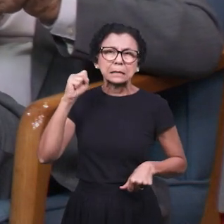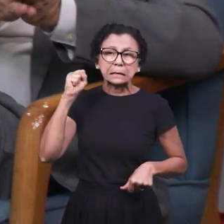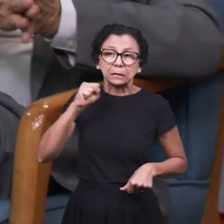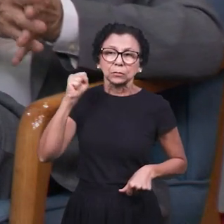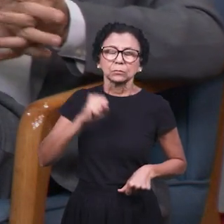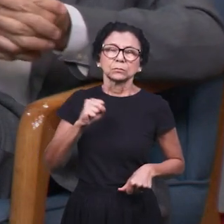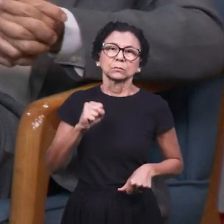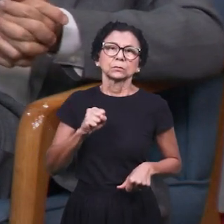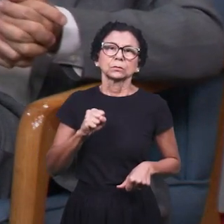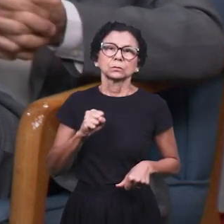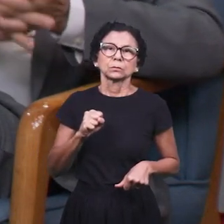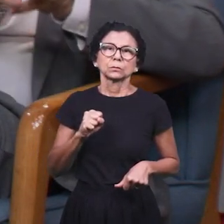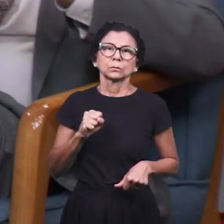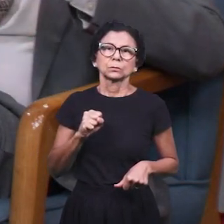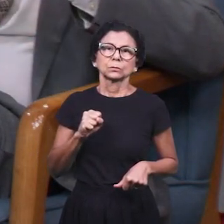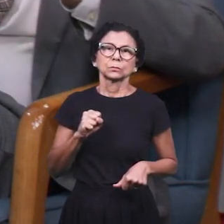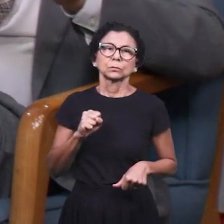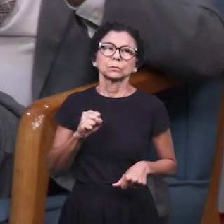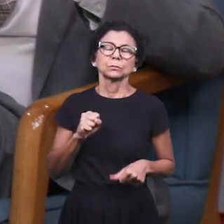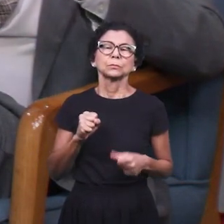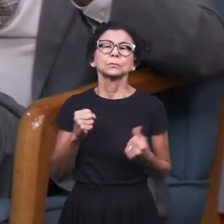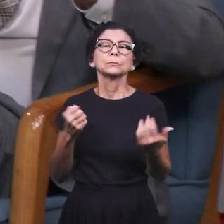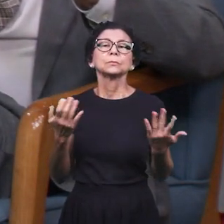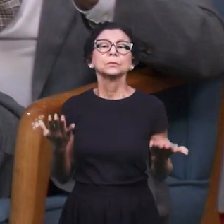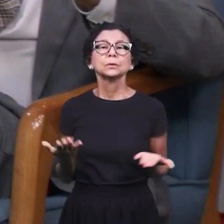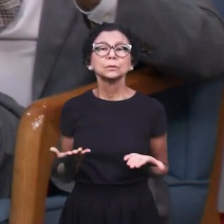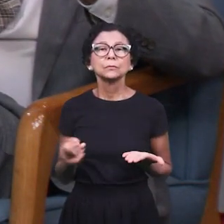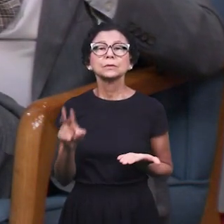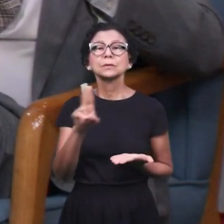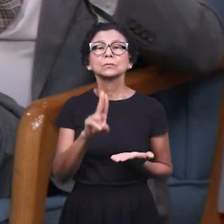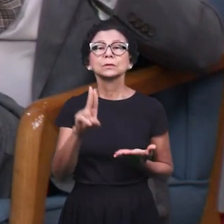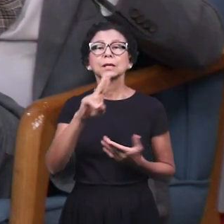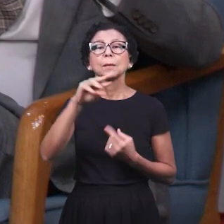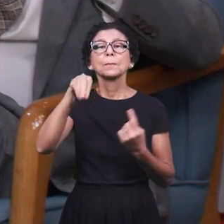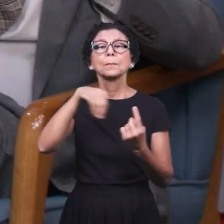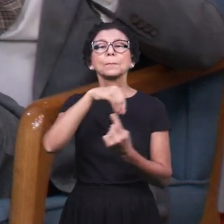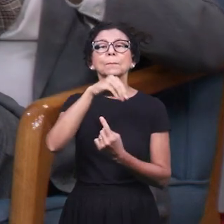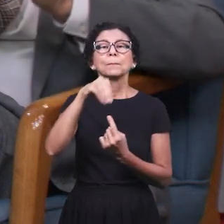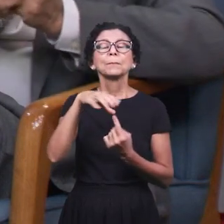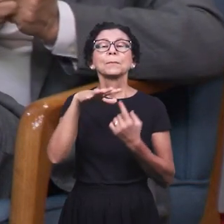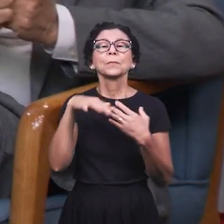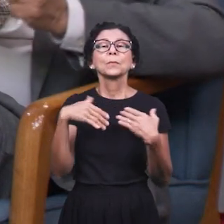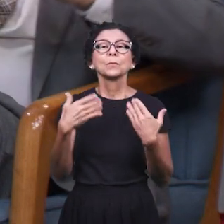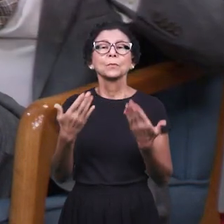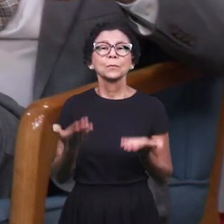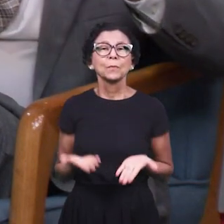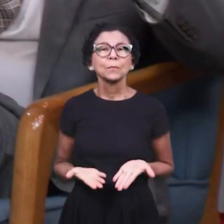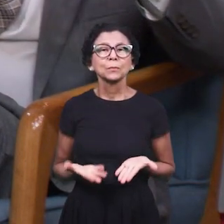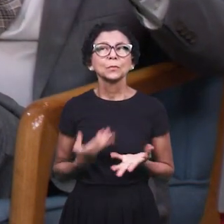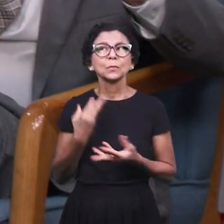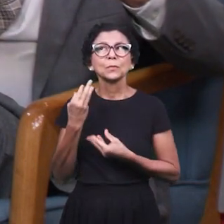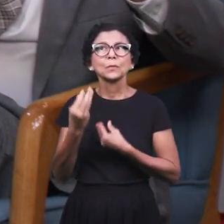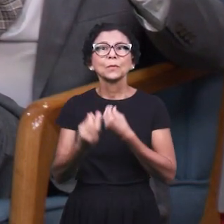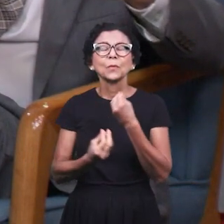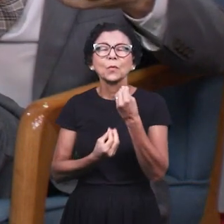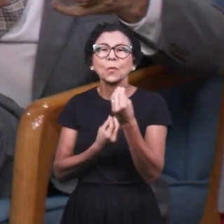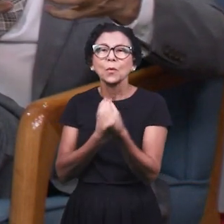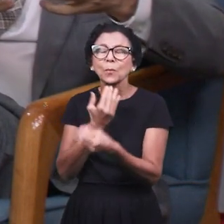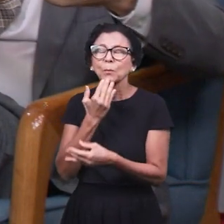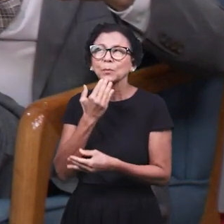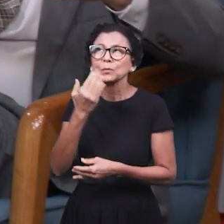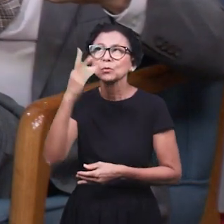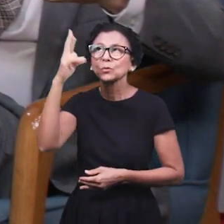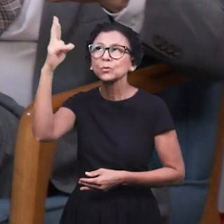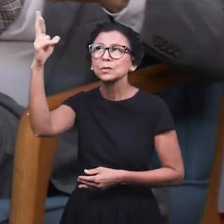de segundos. Qual o recurso da graça que você usa? Como é que você move a